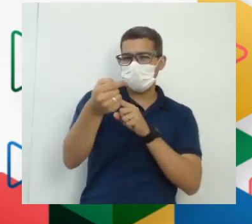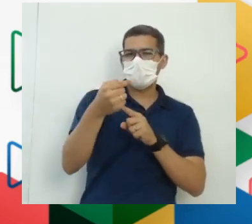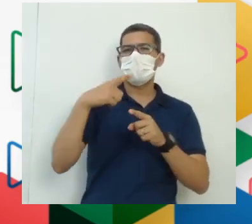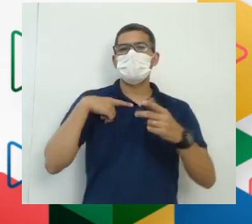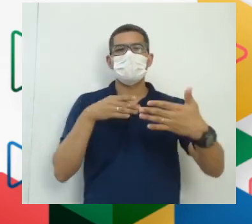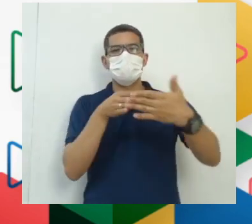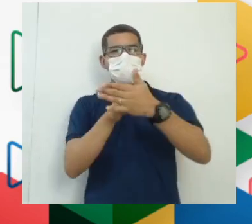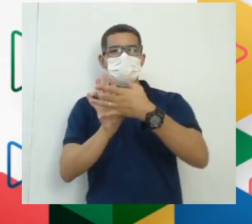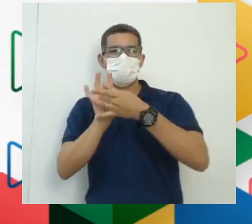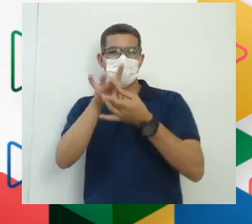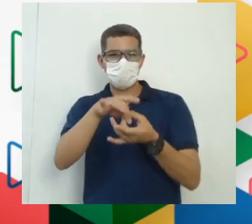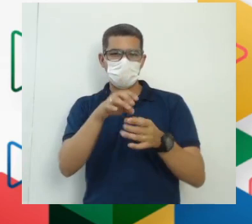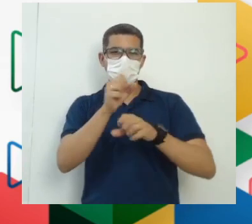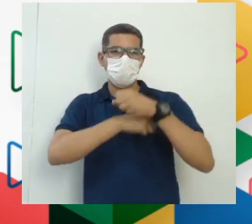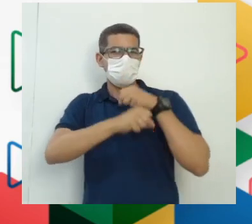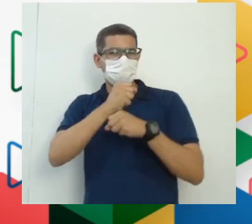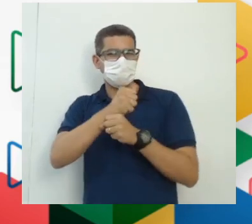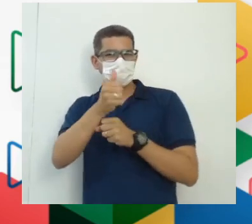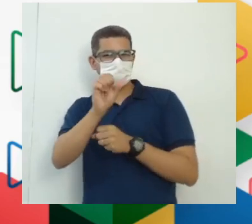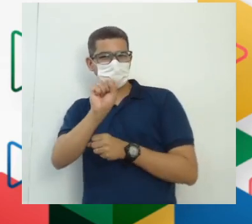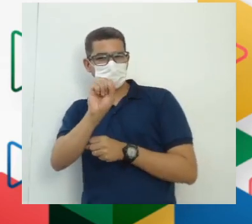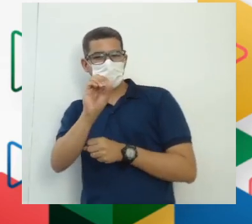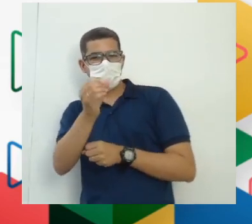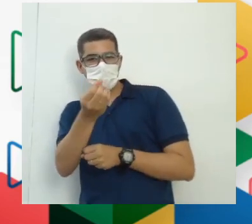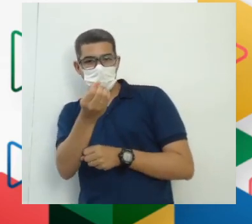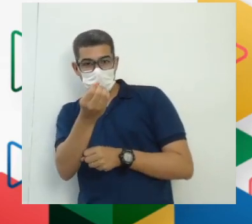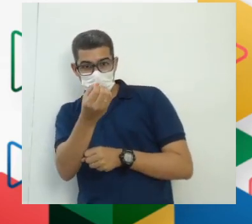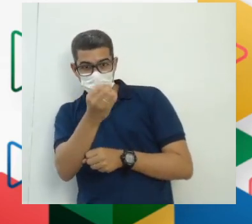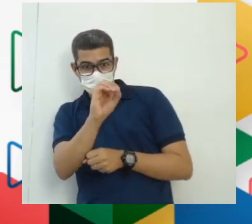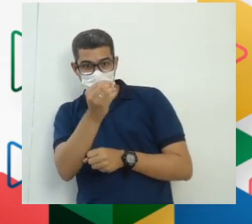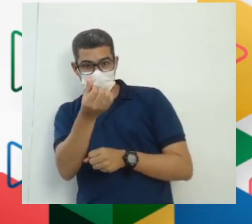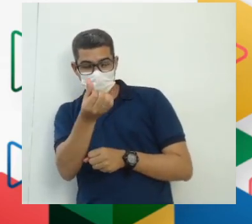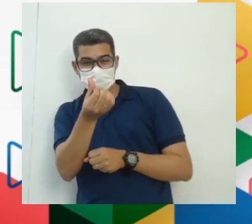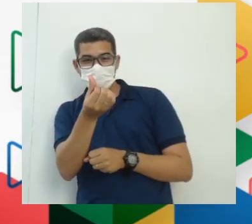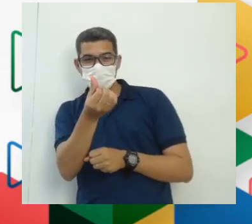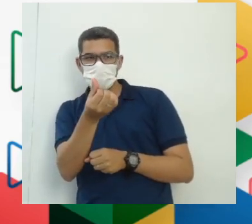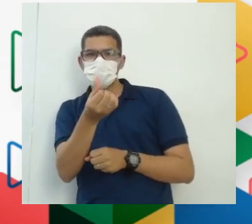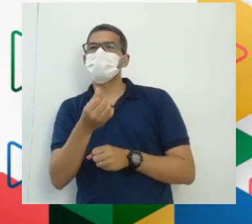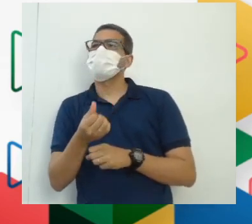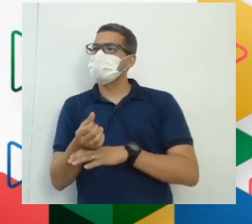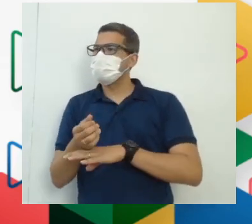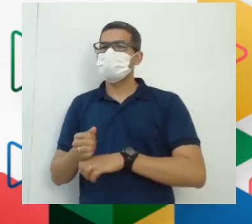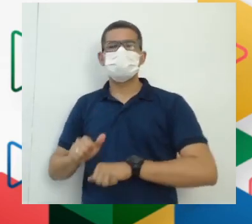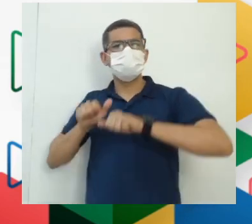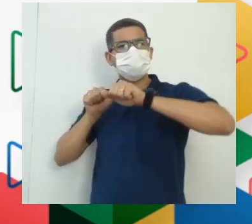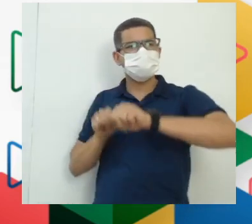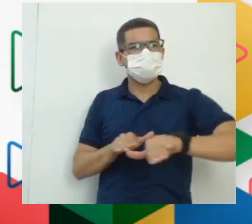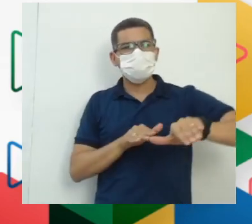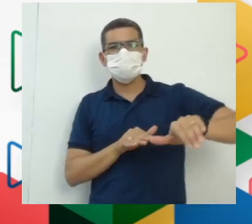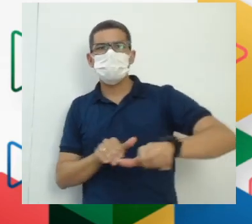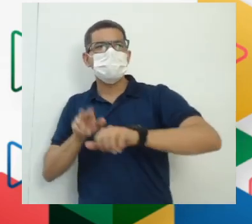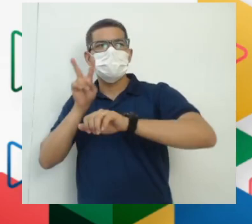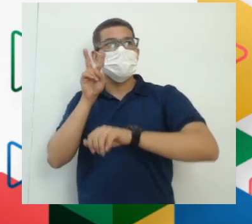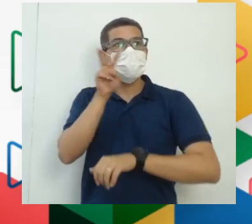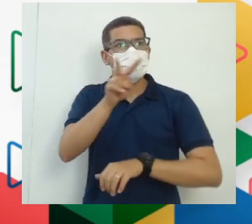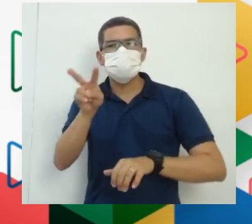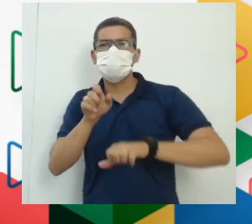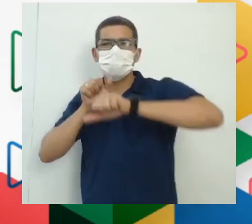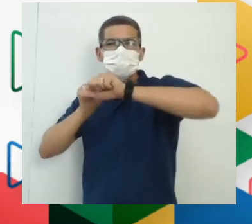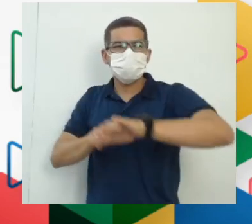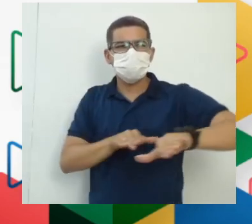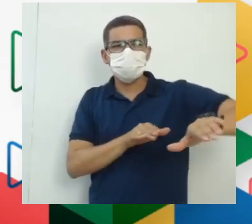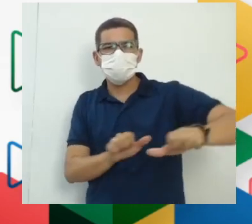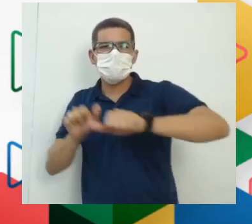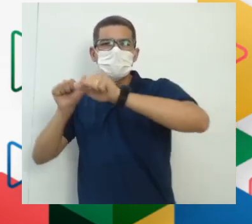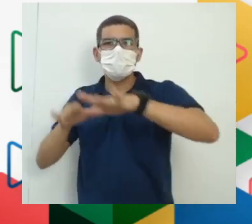bloqueio continental de 1806, ele cumpriu sua promessa. Pegou seu exército e foi marchando em direção a Portugal, passando por cima da